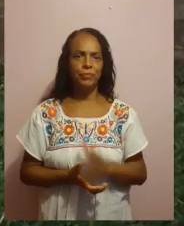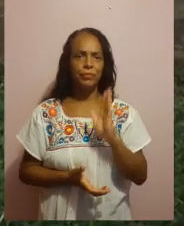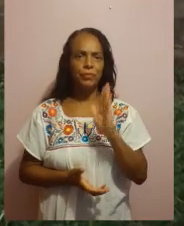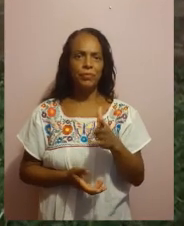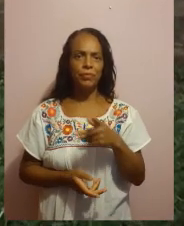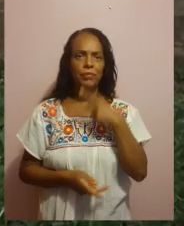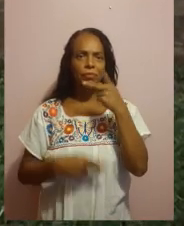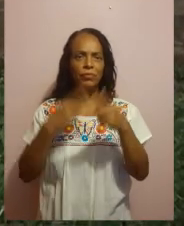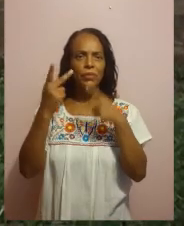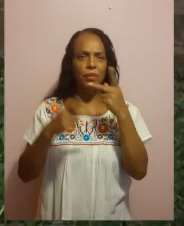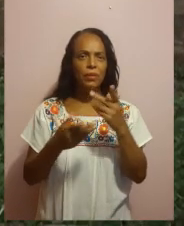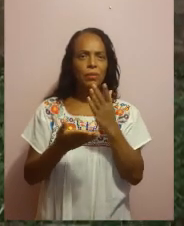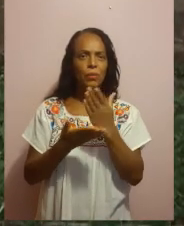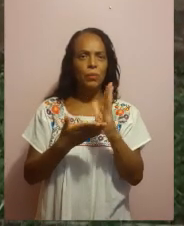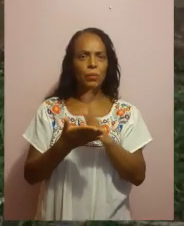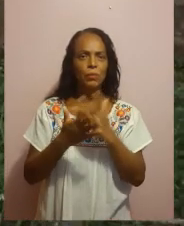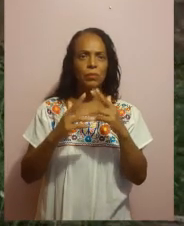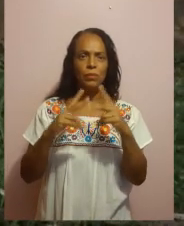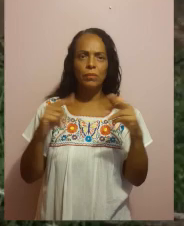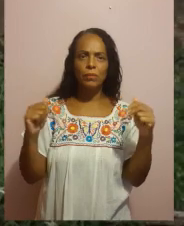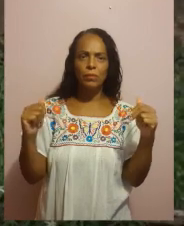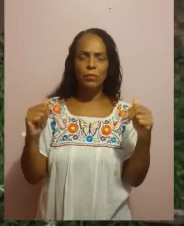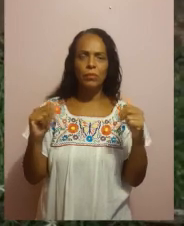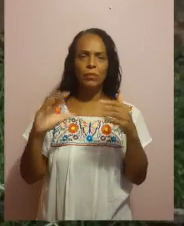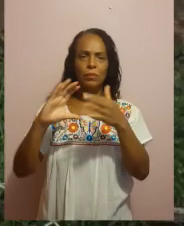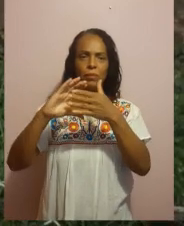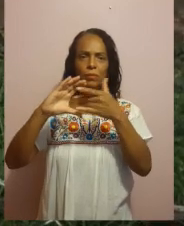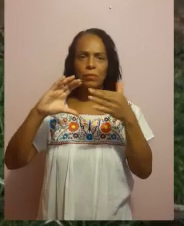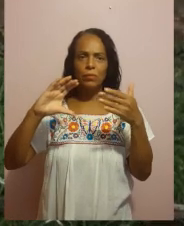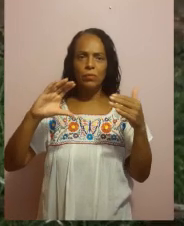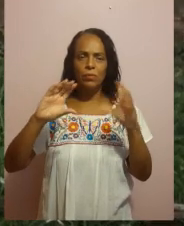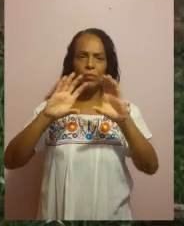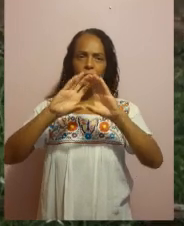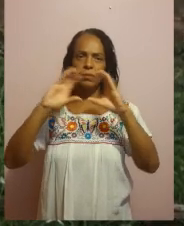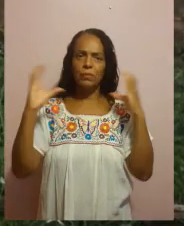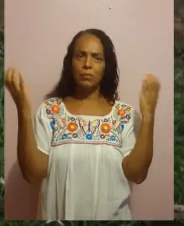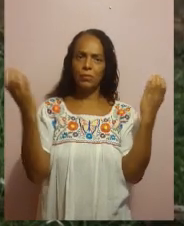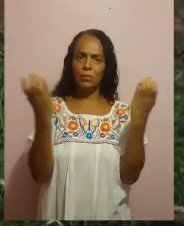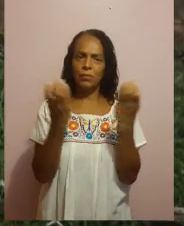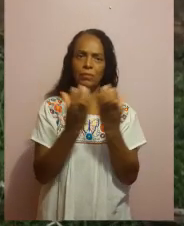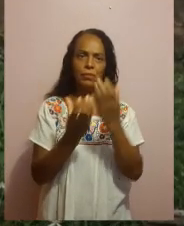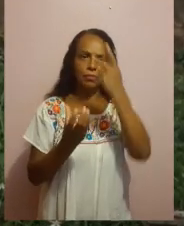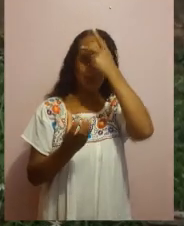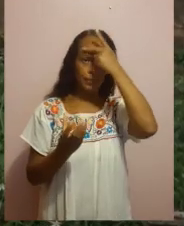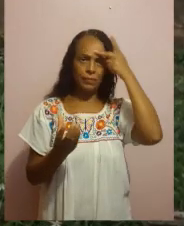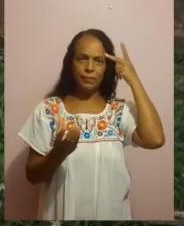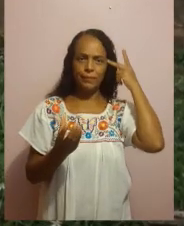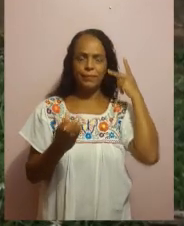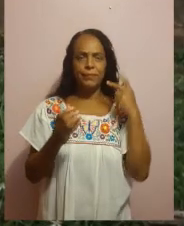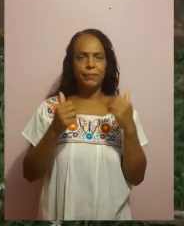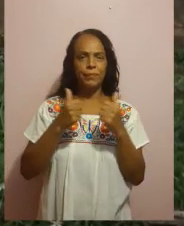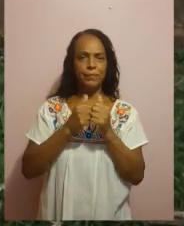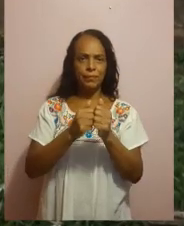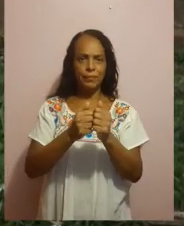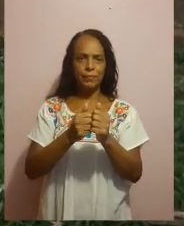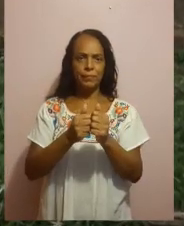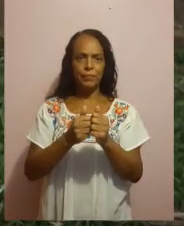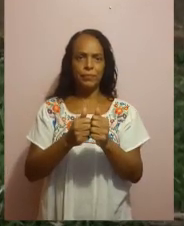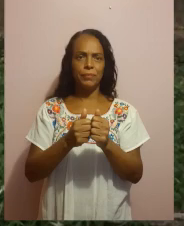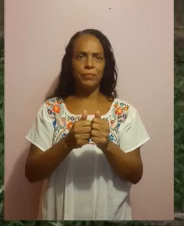aspectos da comunidade, porque trabalhavam todos em busca